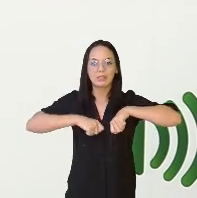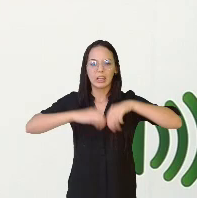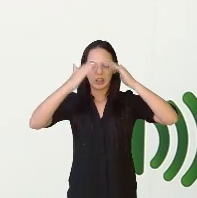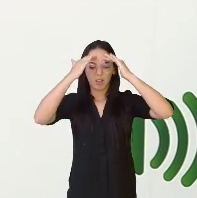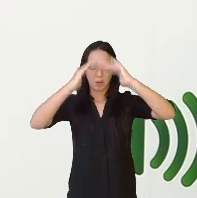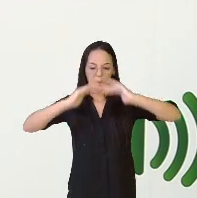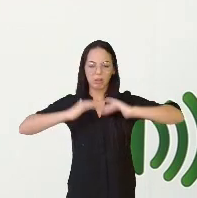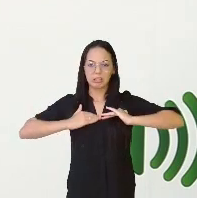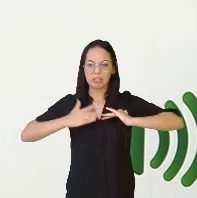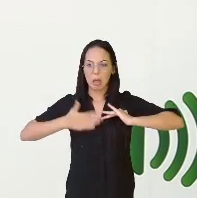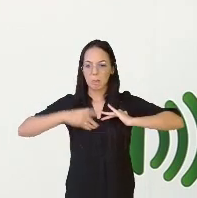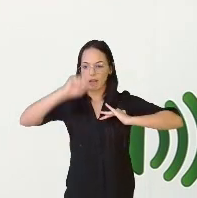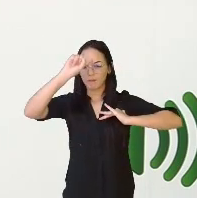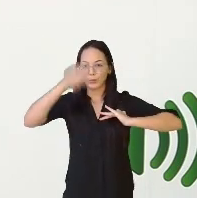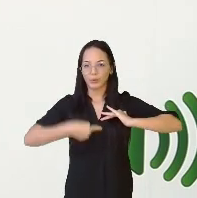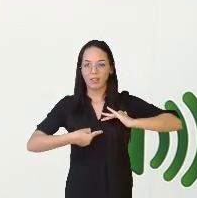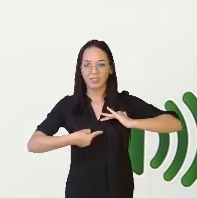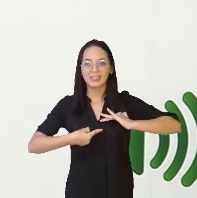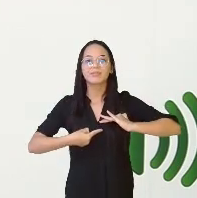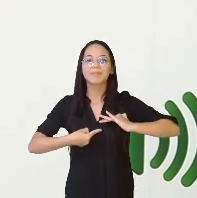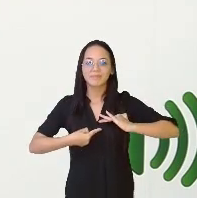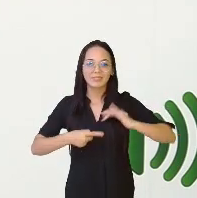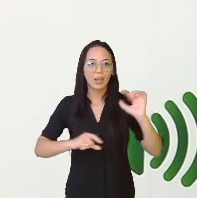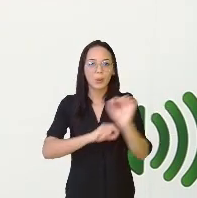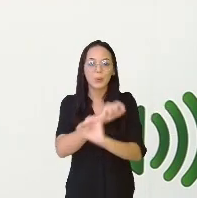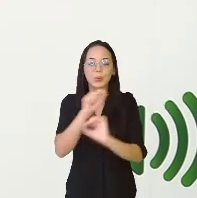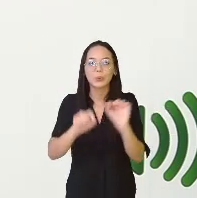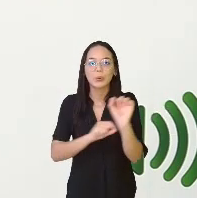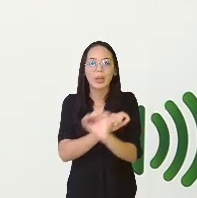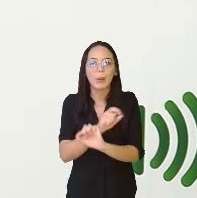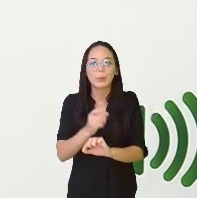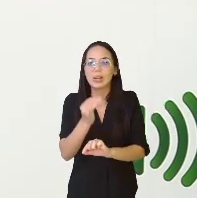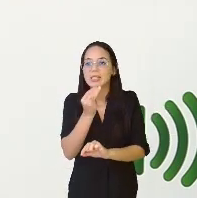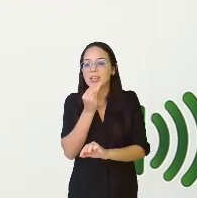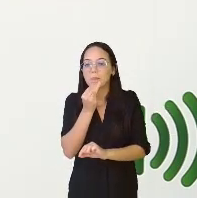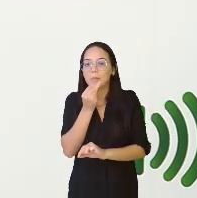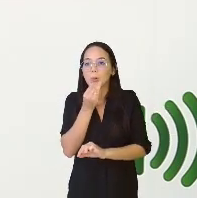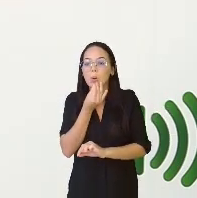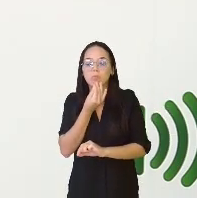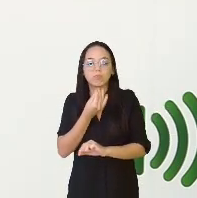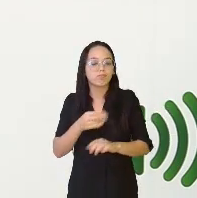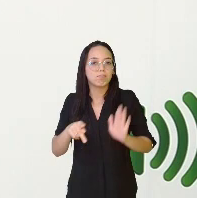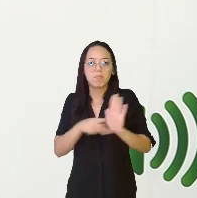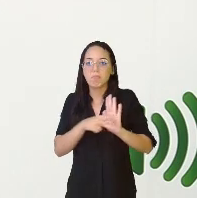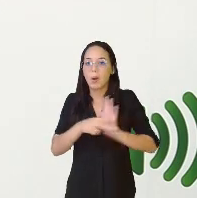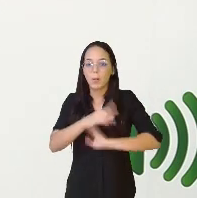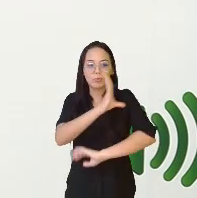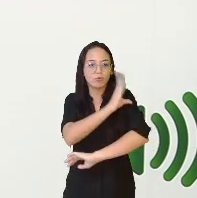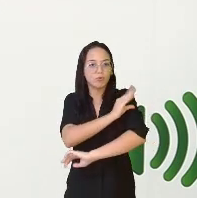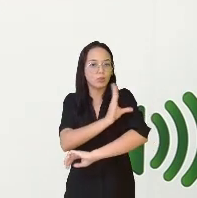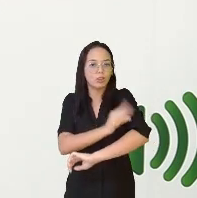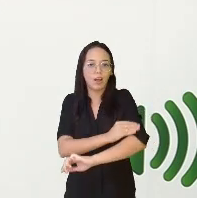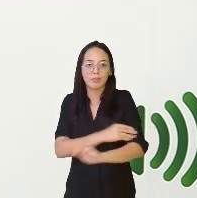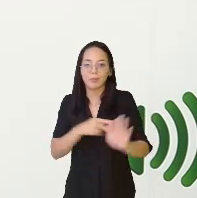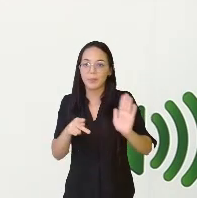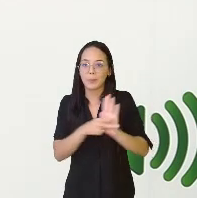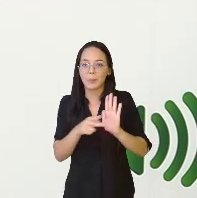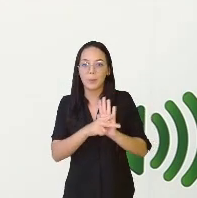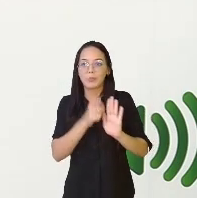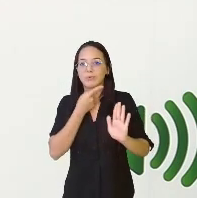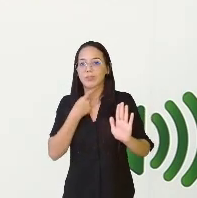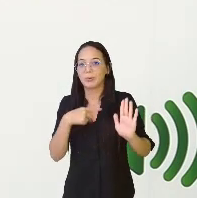obedecer ao nosso comando. Ele é involuntário. Ele vai